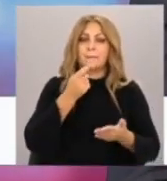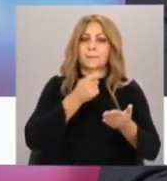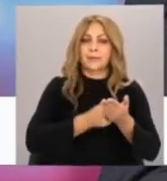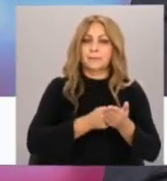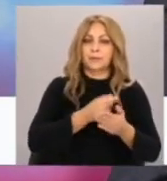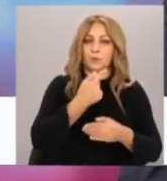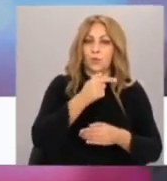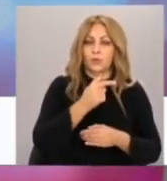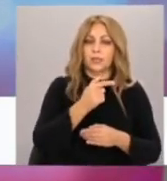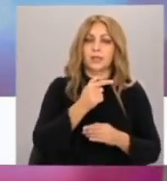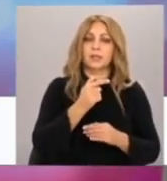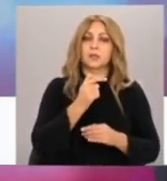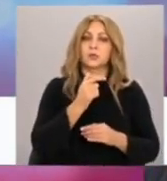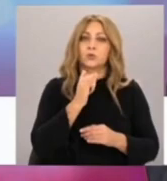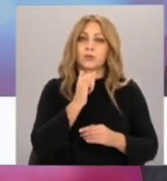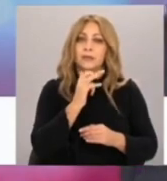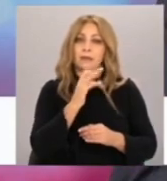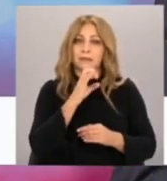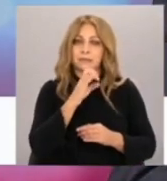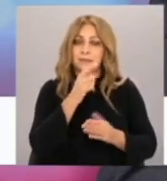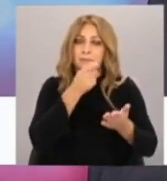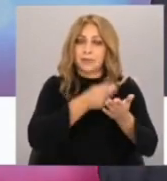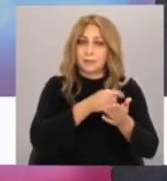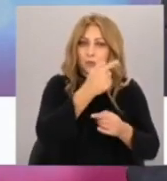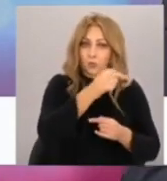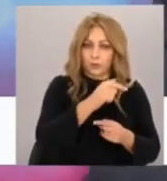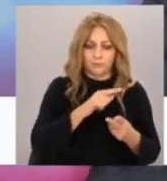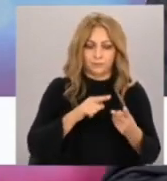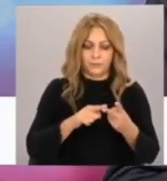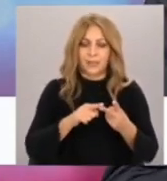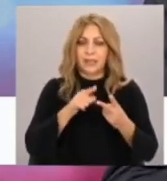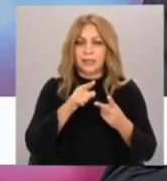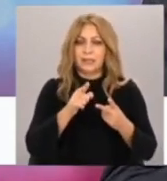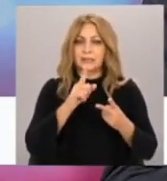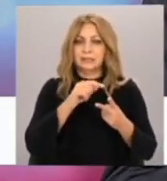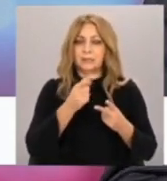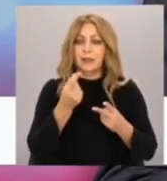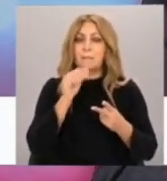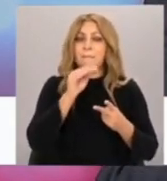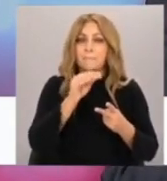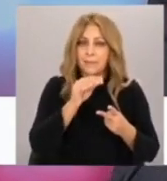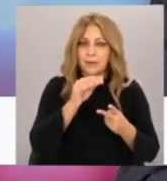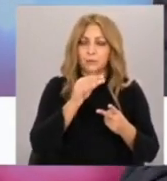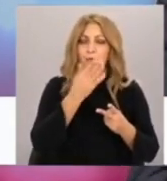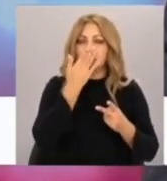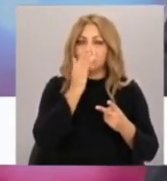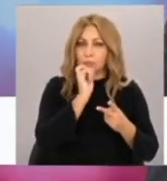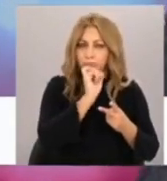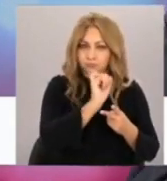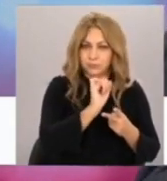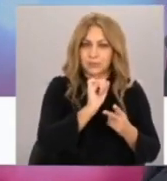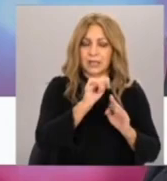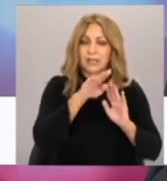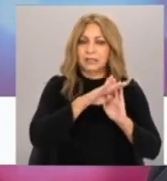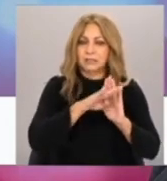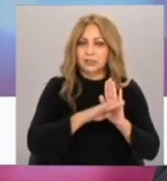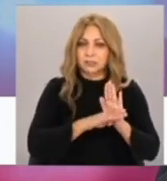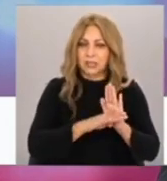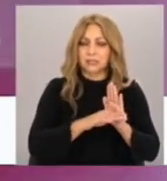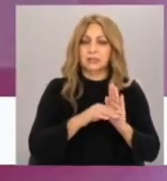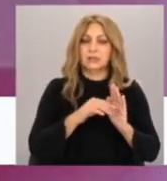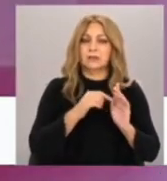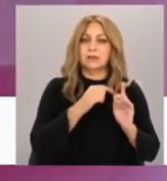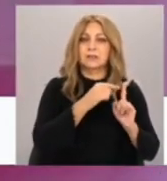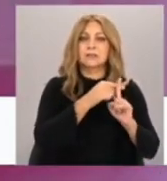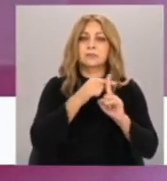global e RZ mas também com alterações em relação a devida diligência que os bancos têm que fazer por volta relação ao listagem denunciar os